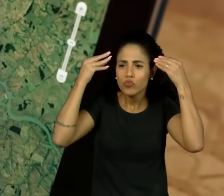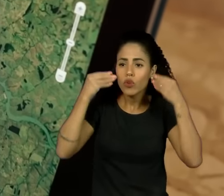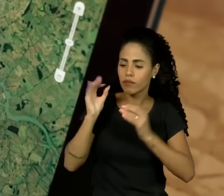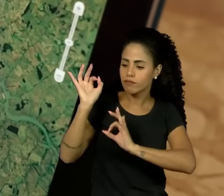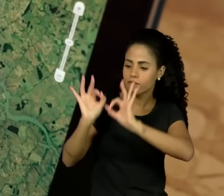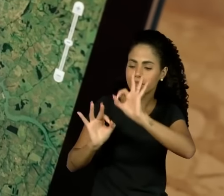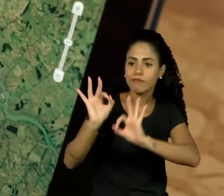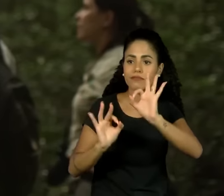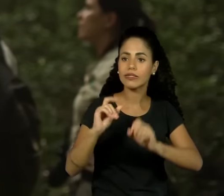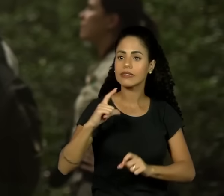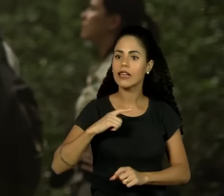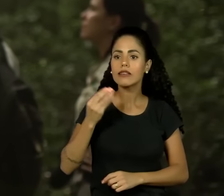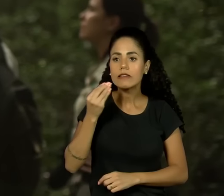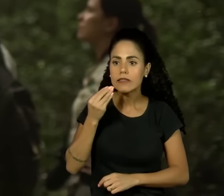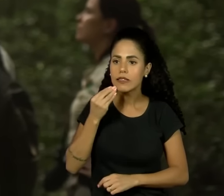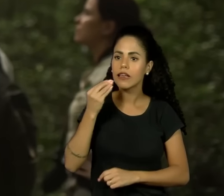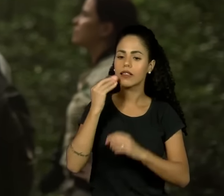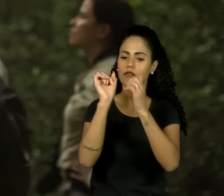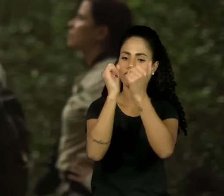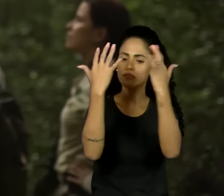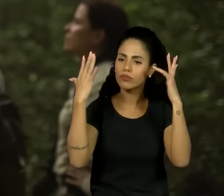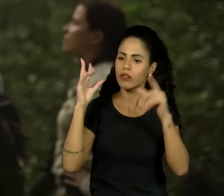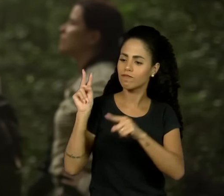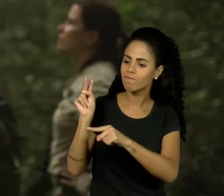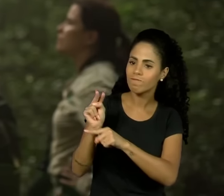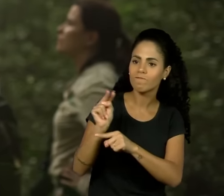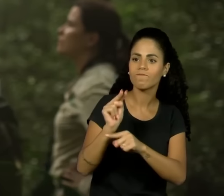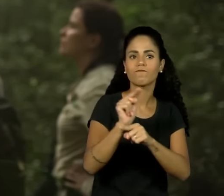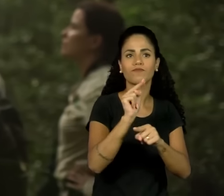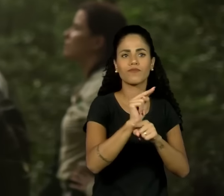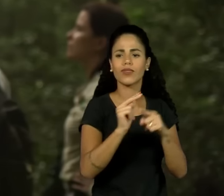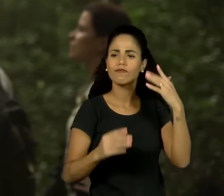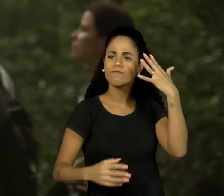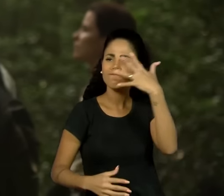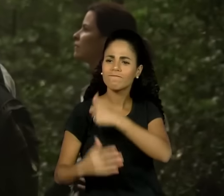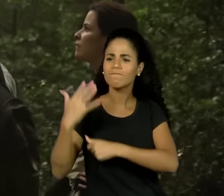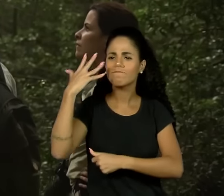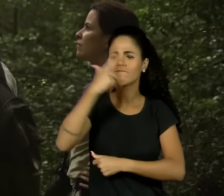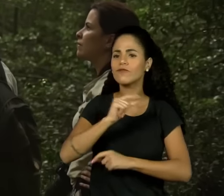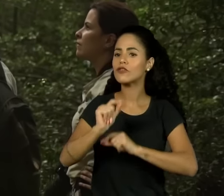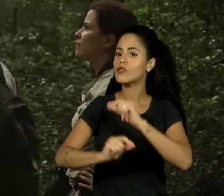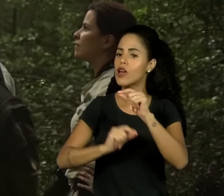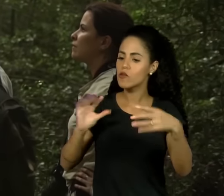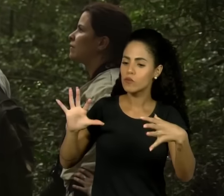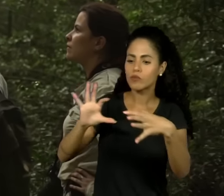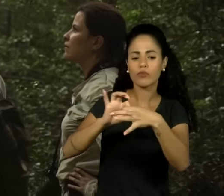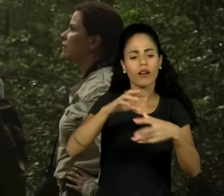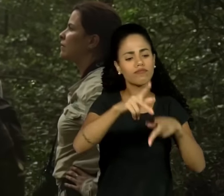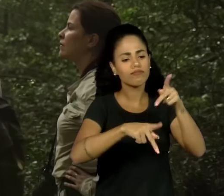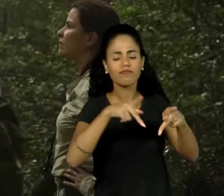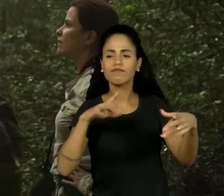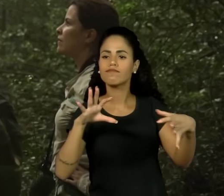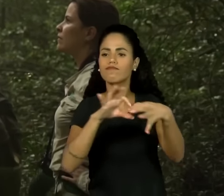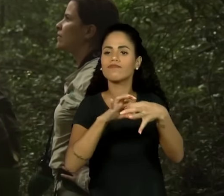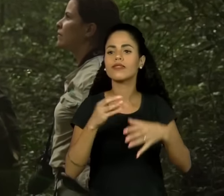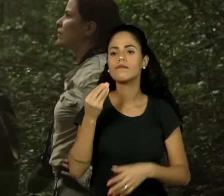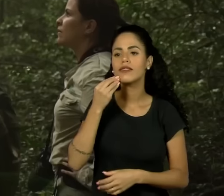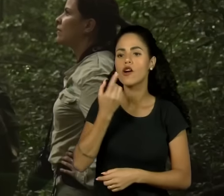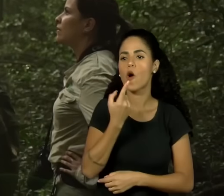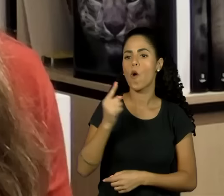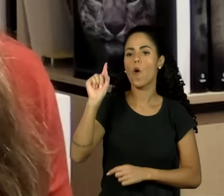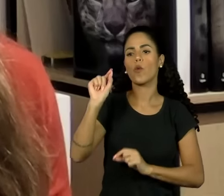projeto de restauração da conectividade da paisagem, também envolver as comunidades com alternativas